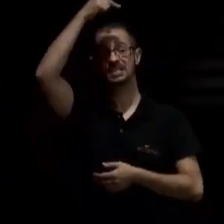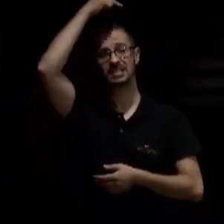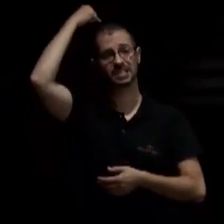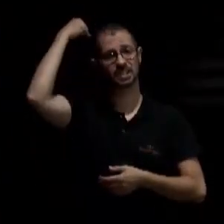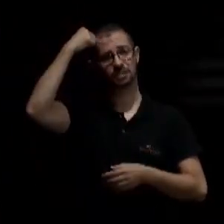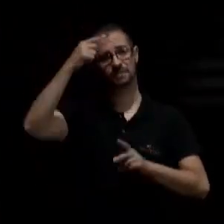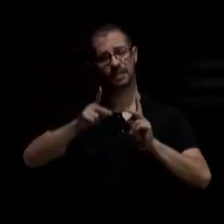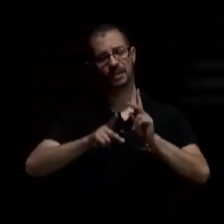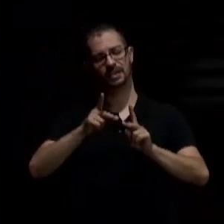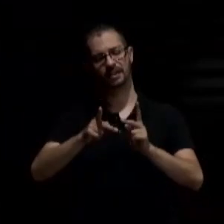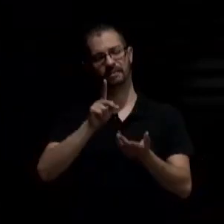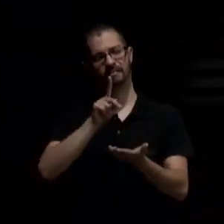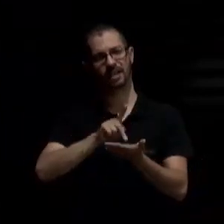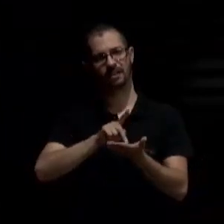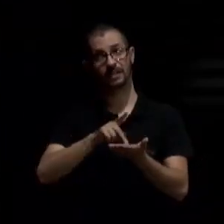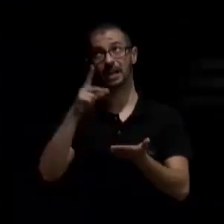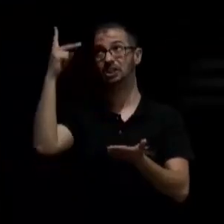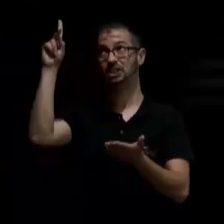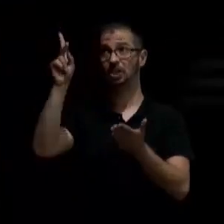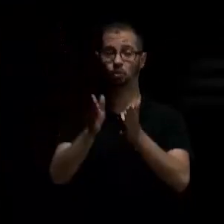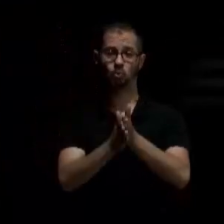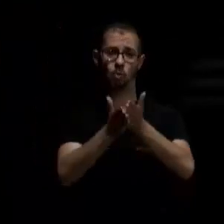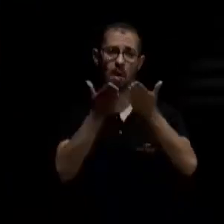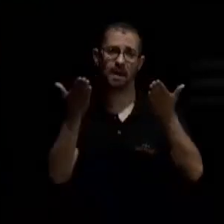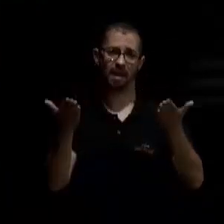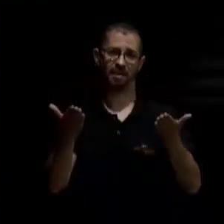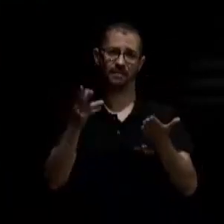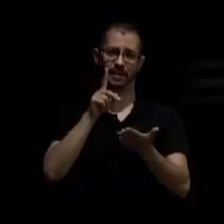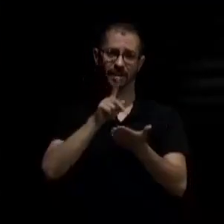santifica-os na verdade, a tua palavra é a verdade.